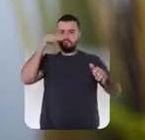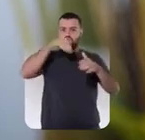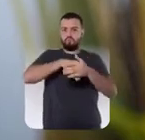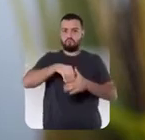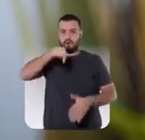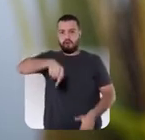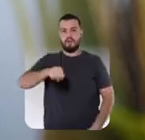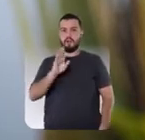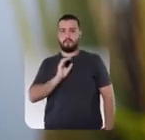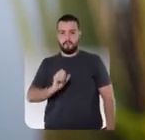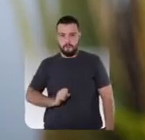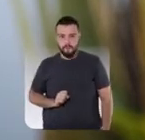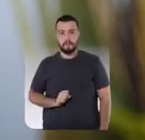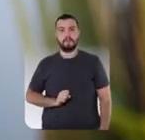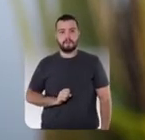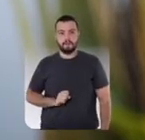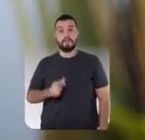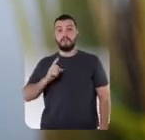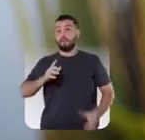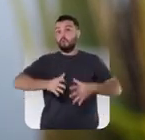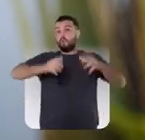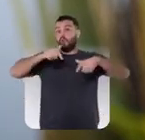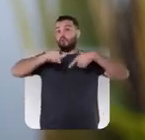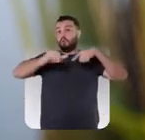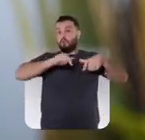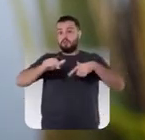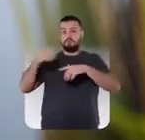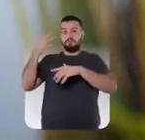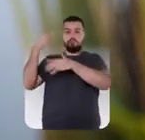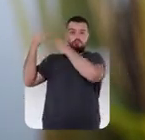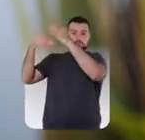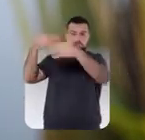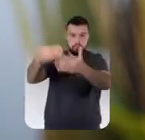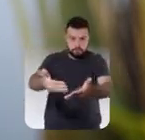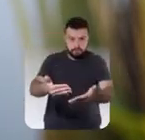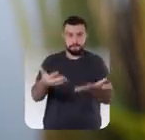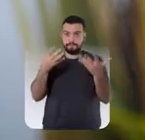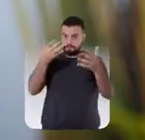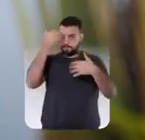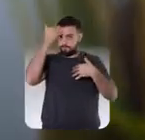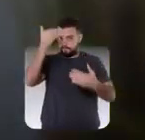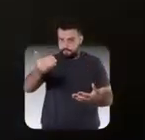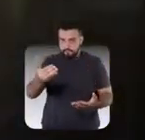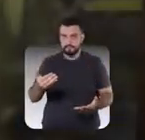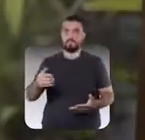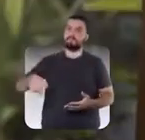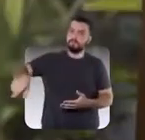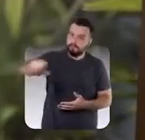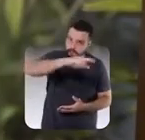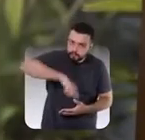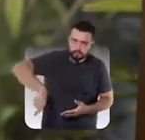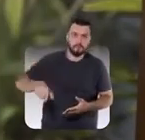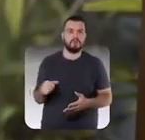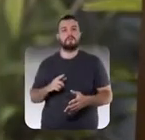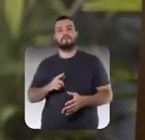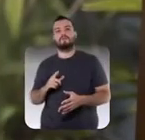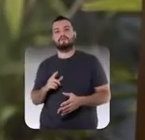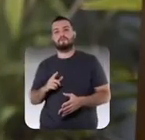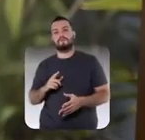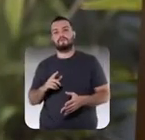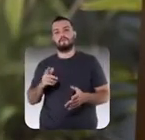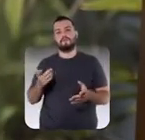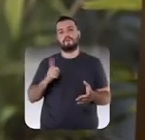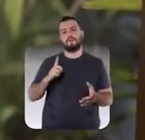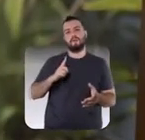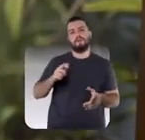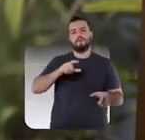Balsas. Isso reflete um grande trabalho realizado ao longo desses 4 anos. Queríamos agradecer muito, agradecer a todos, ao